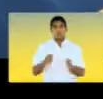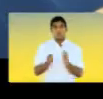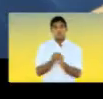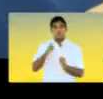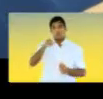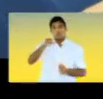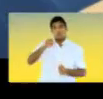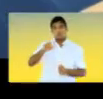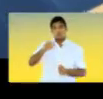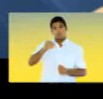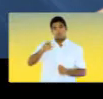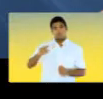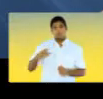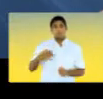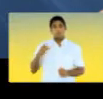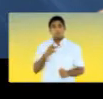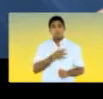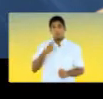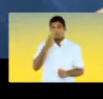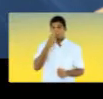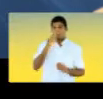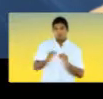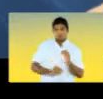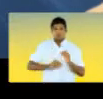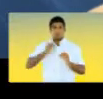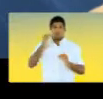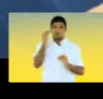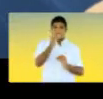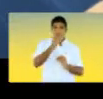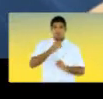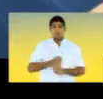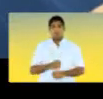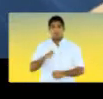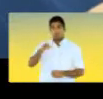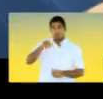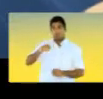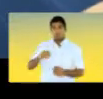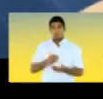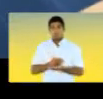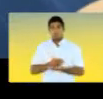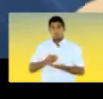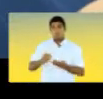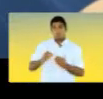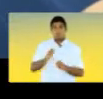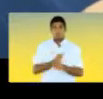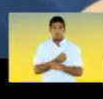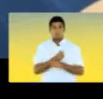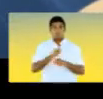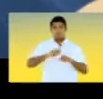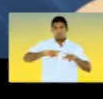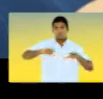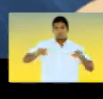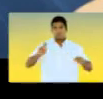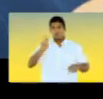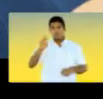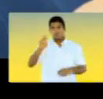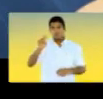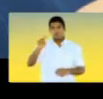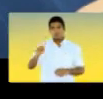Com Elias Lira, a saúde em Vitória deu um grande salto. Elias investiu na reforma de dezenas de